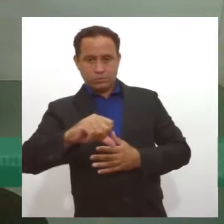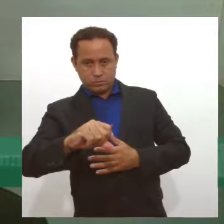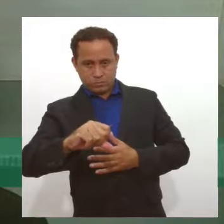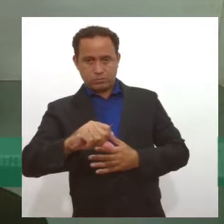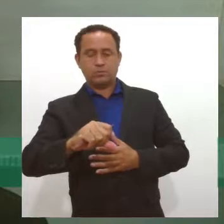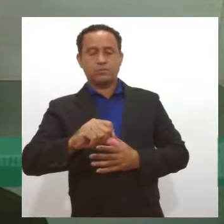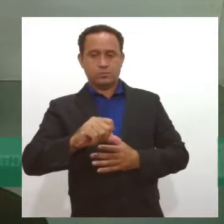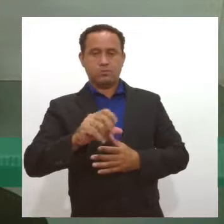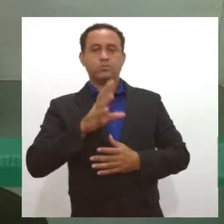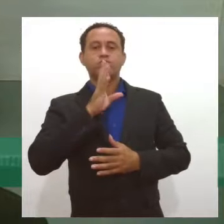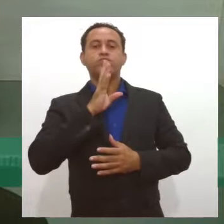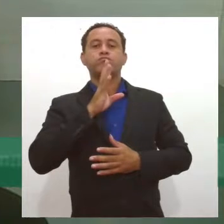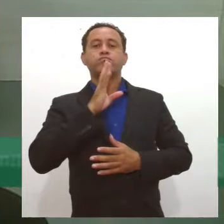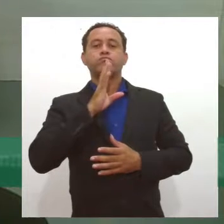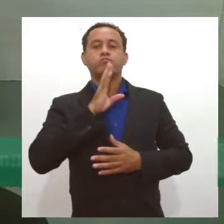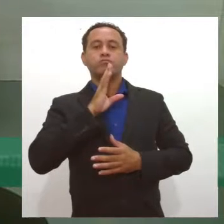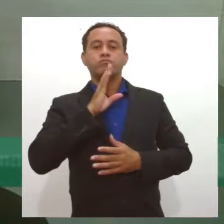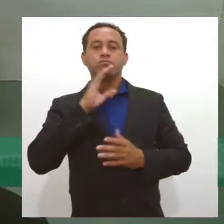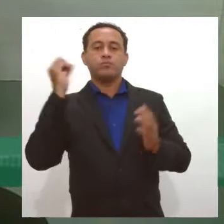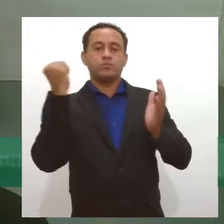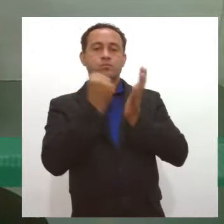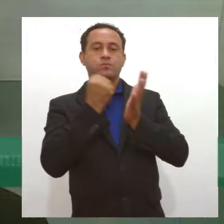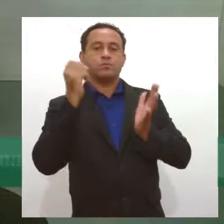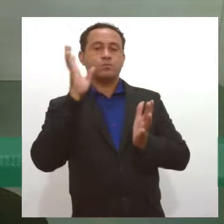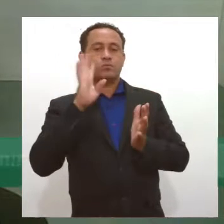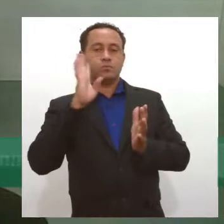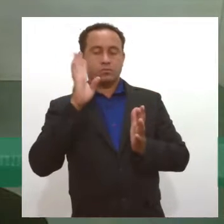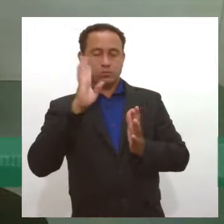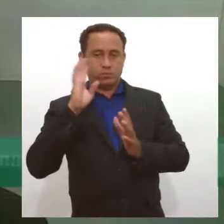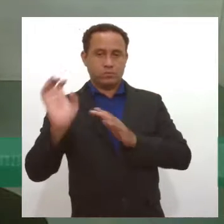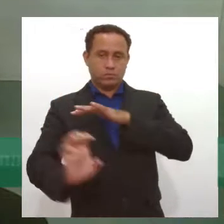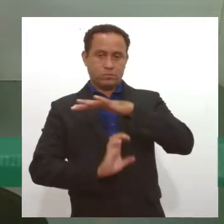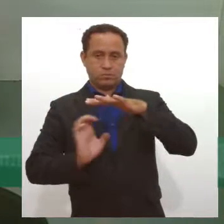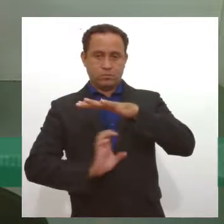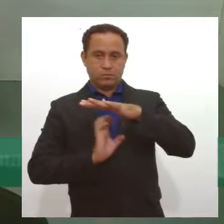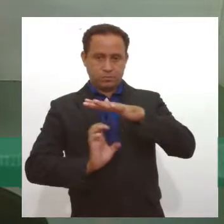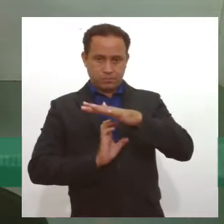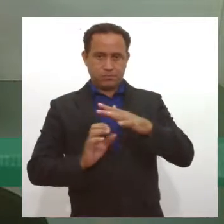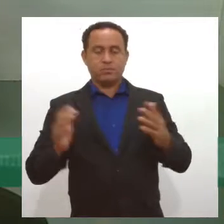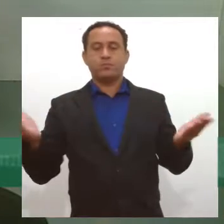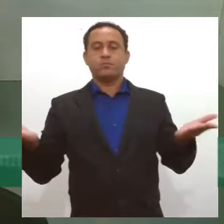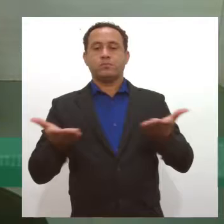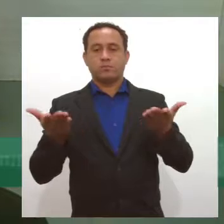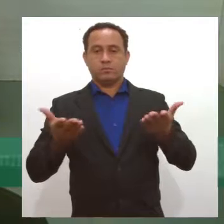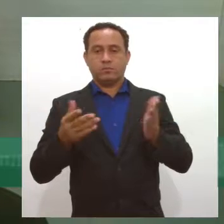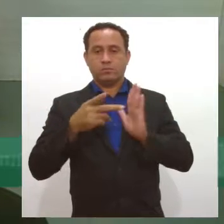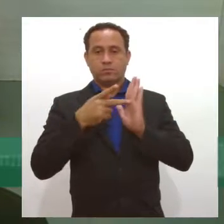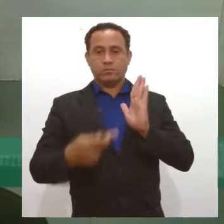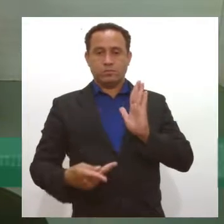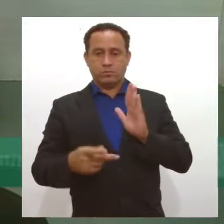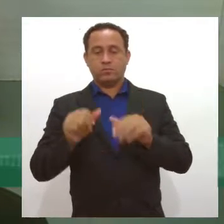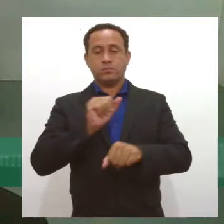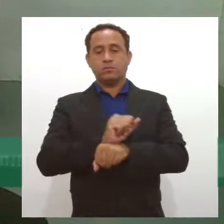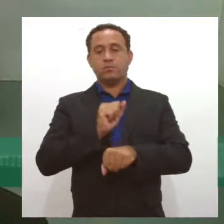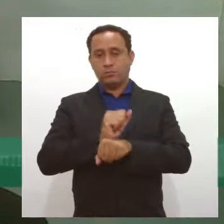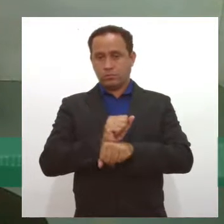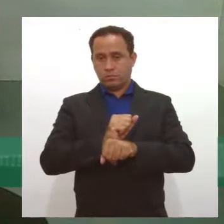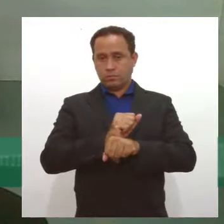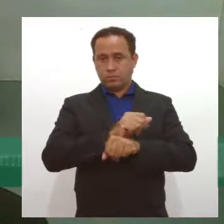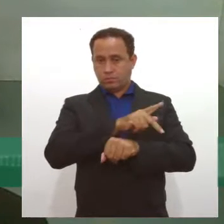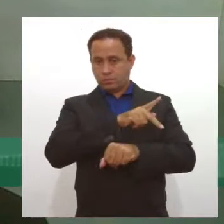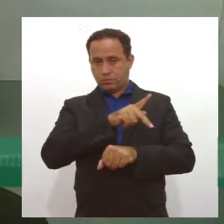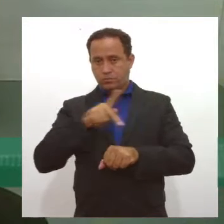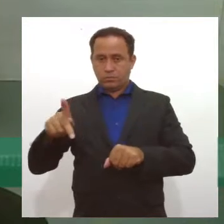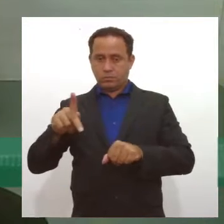que ficou conhecido como Marco Legal das Startups. O projeto agora aguarda a sanção presidencial para